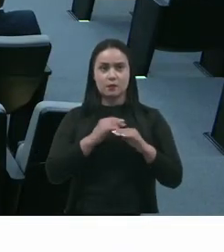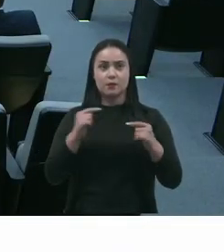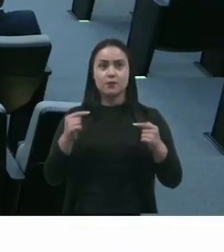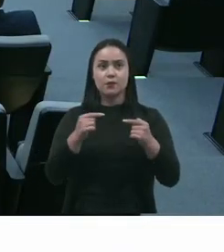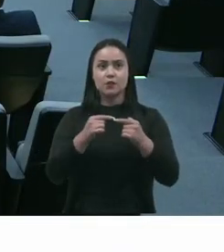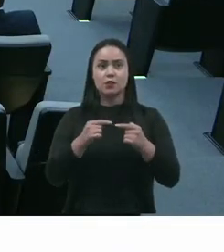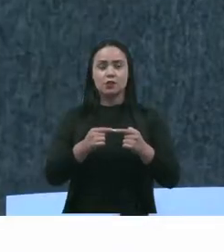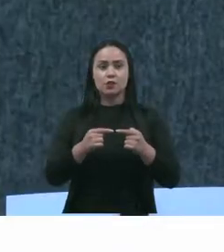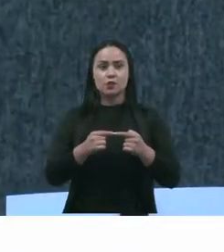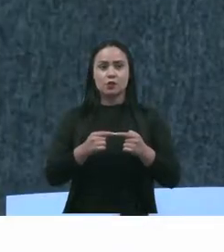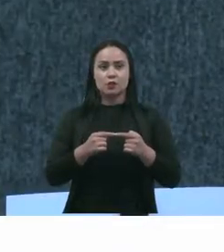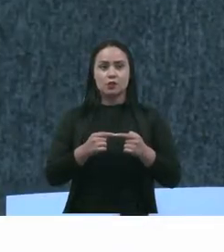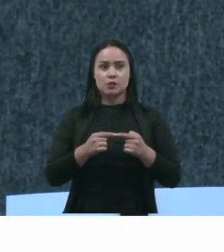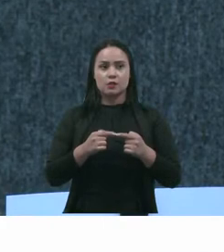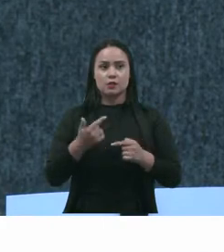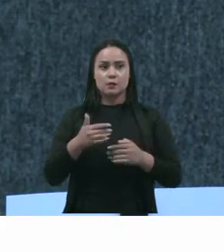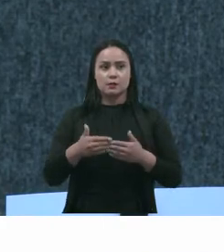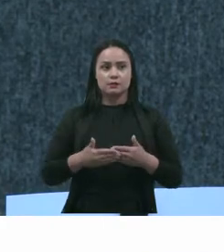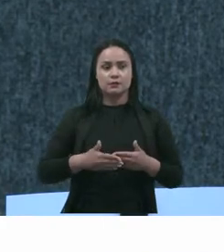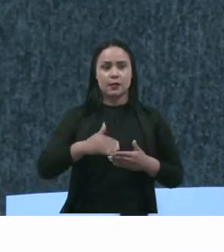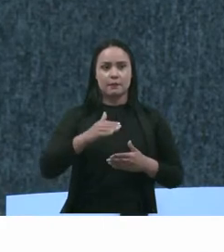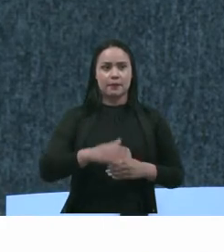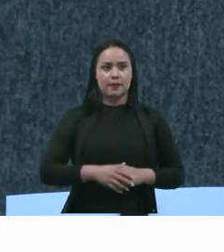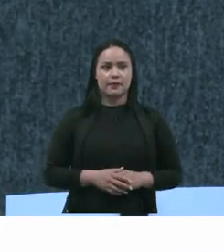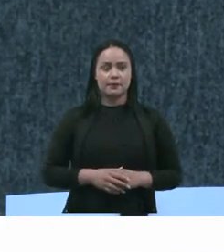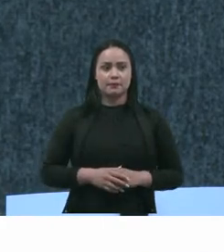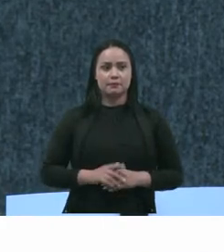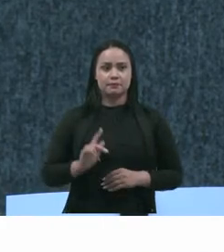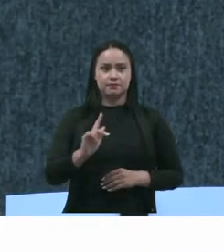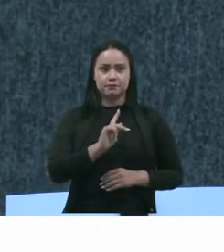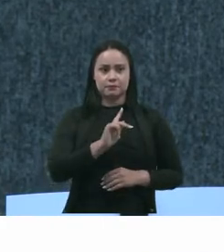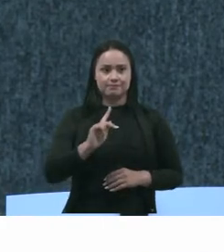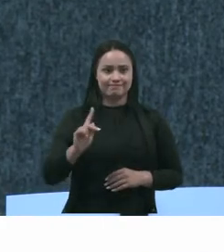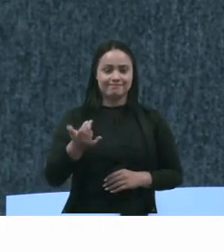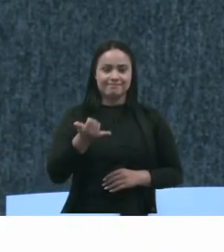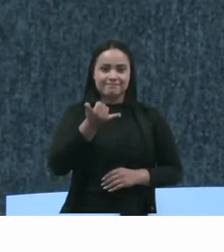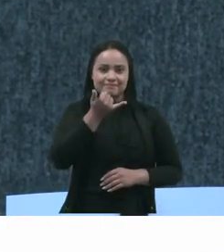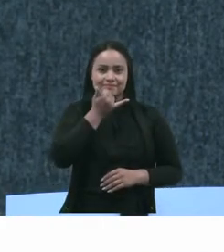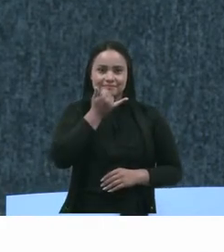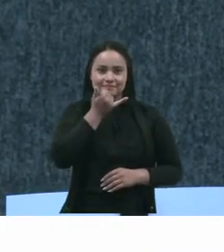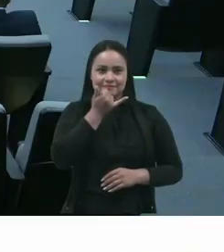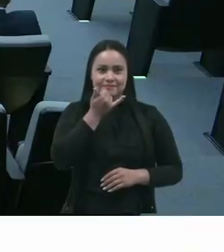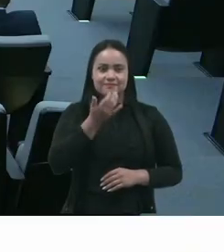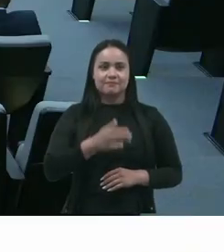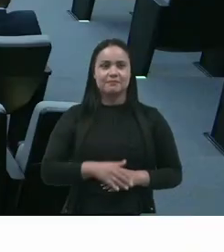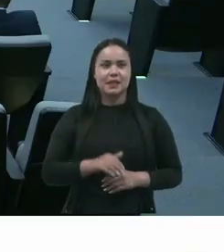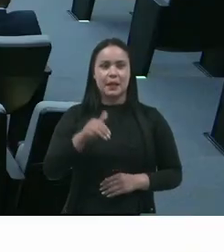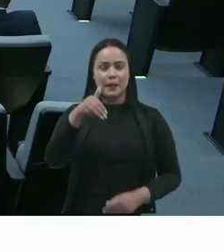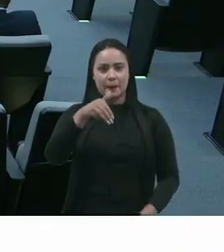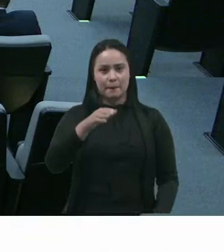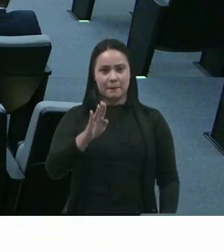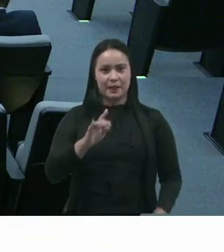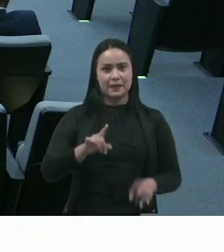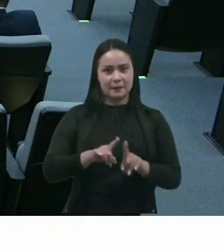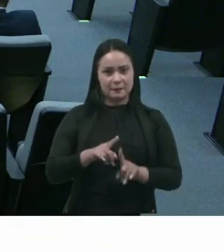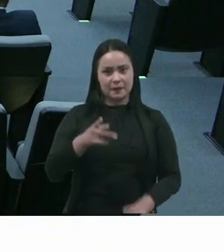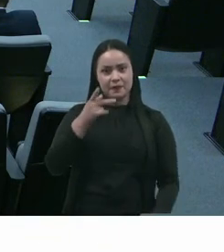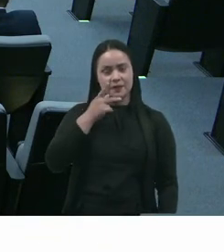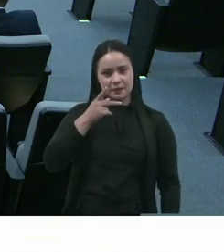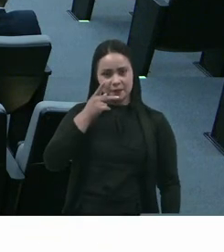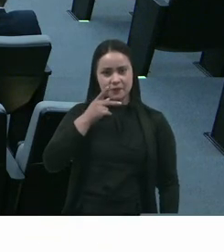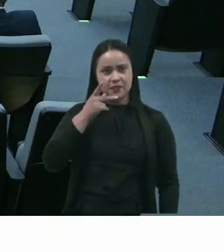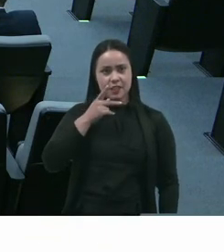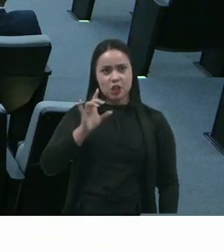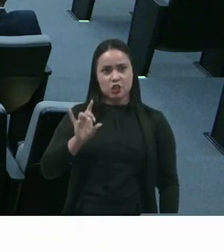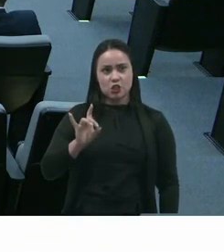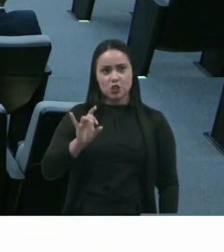da improcedência... Senhora Presidente, me perdoe pela ordem. A MB também iria se manifestar,